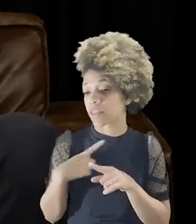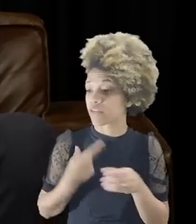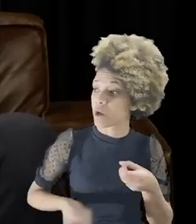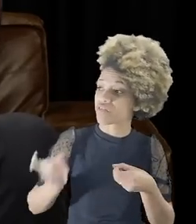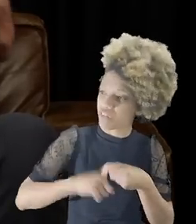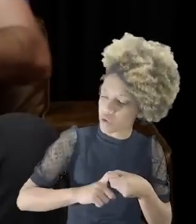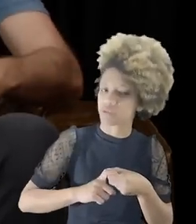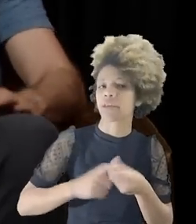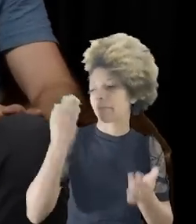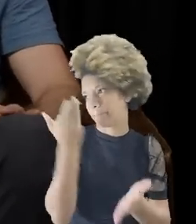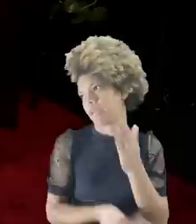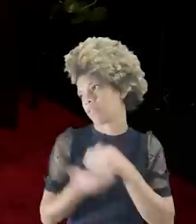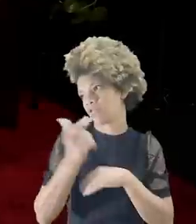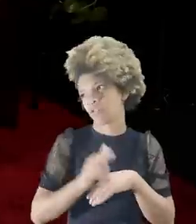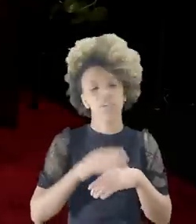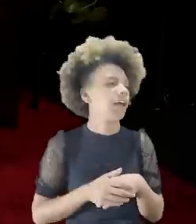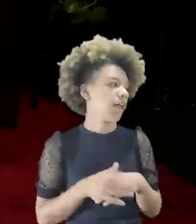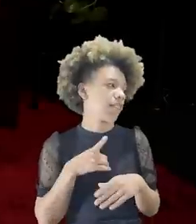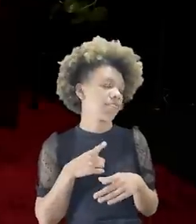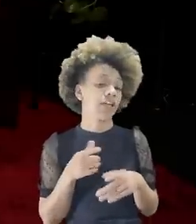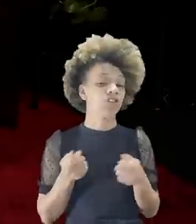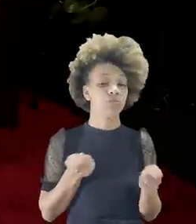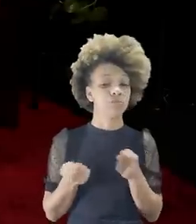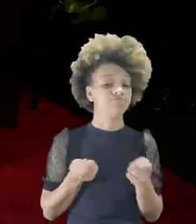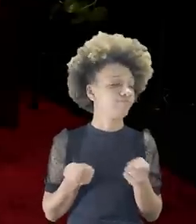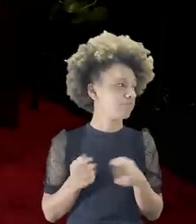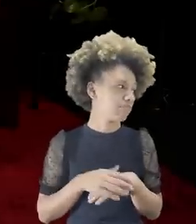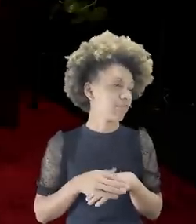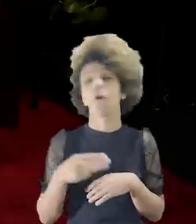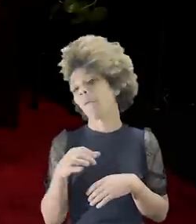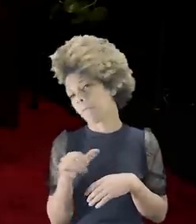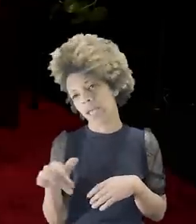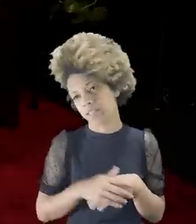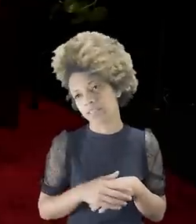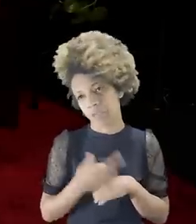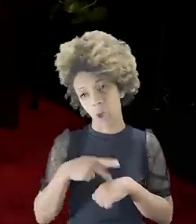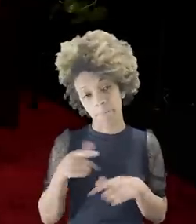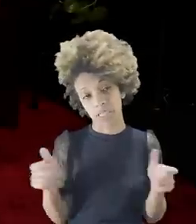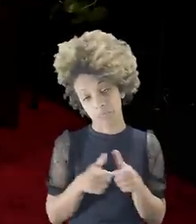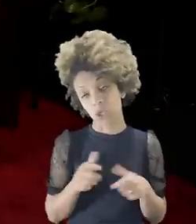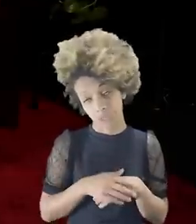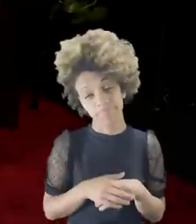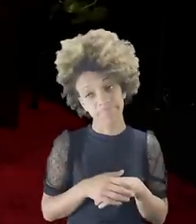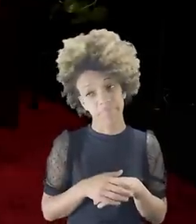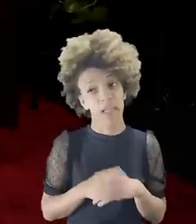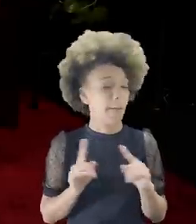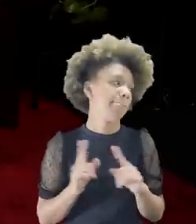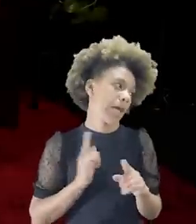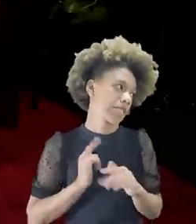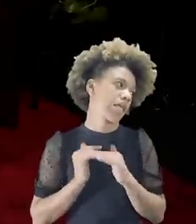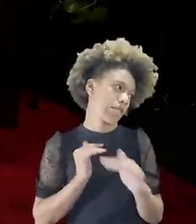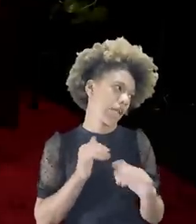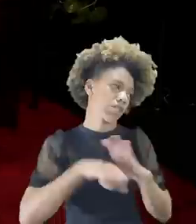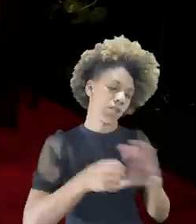repescagem e perderam e vão ficar de fora tá ligado saiu o Messi é um país menor também acho que deve ter mas